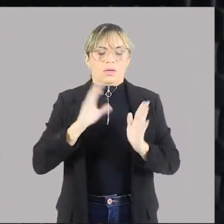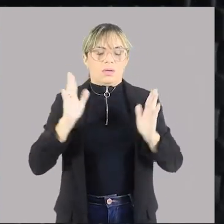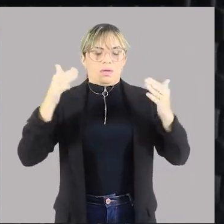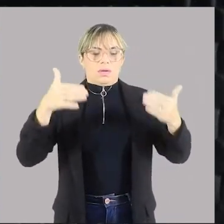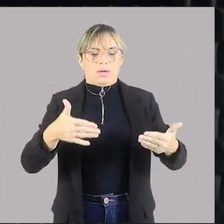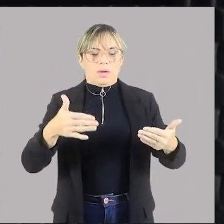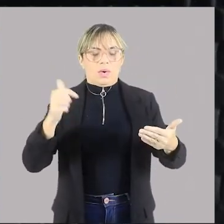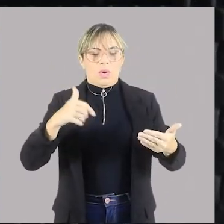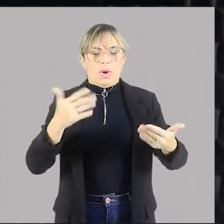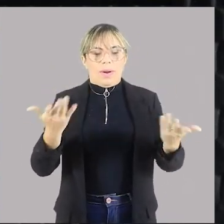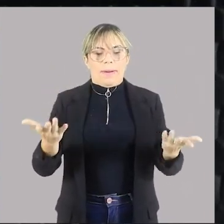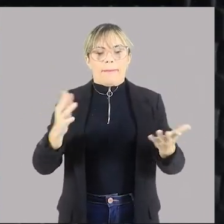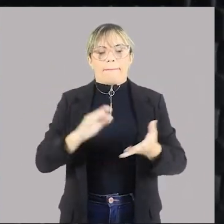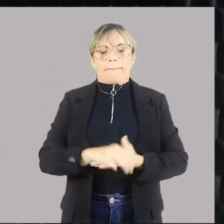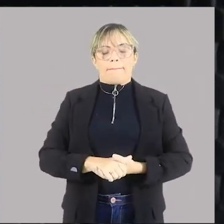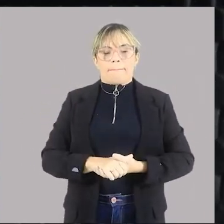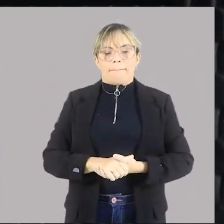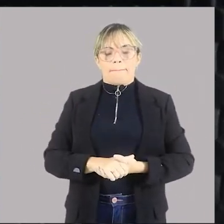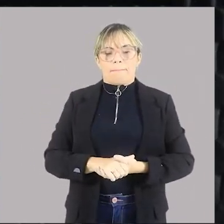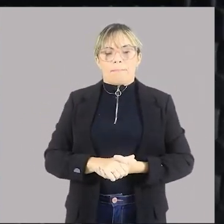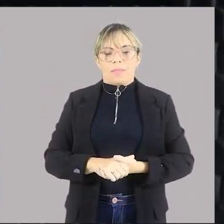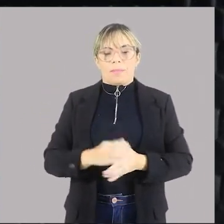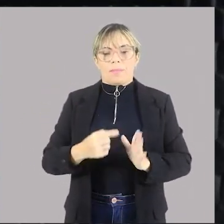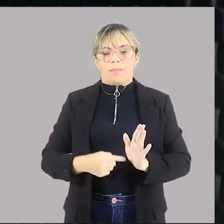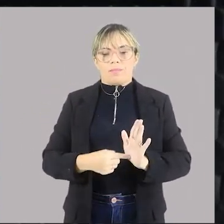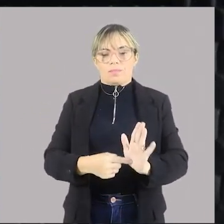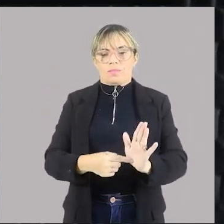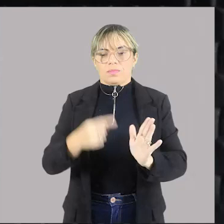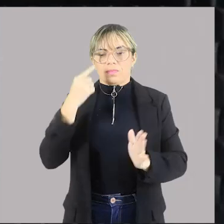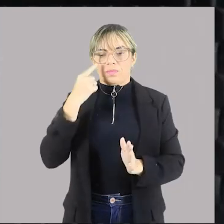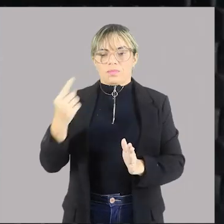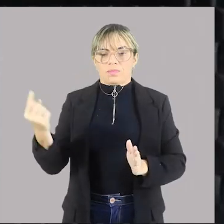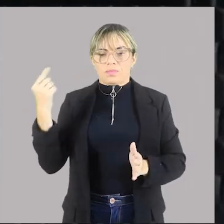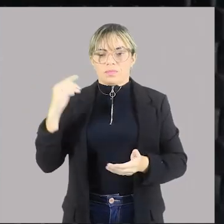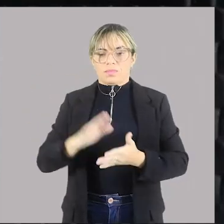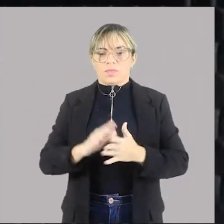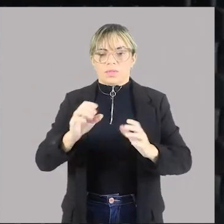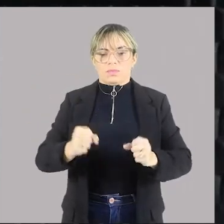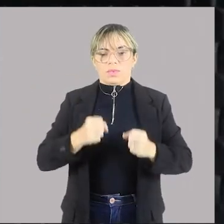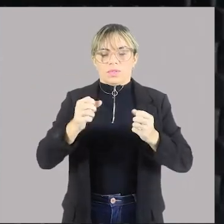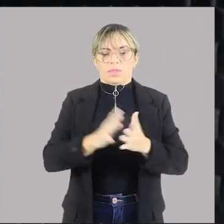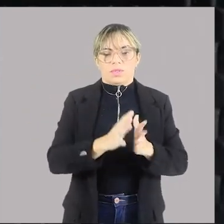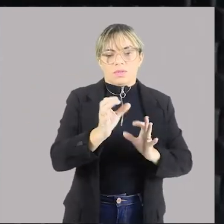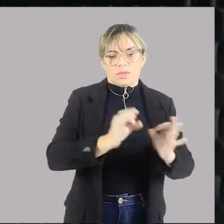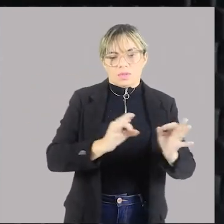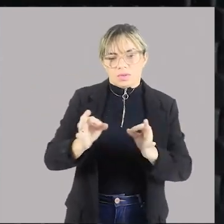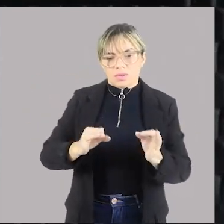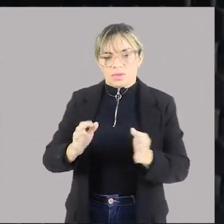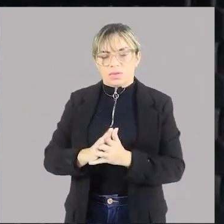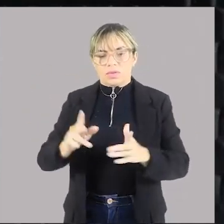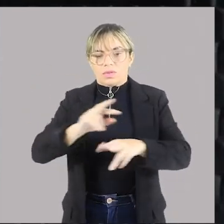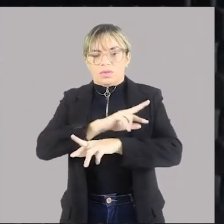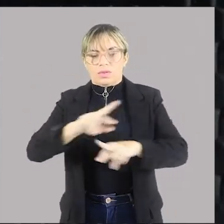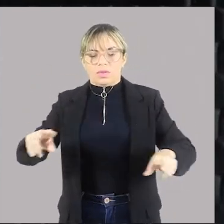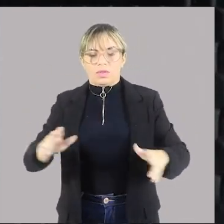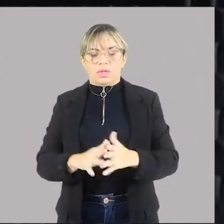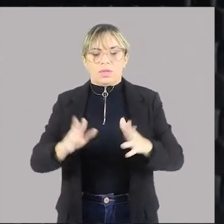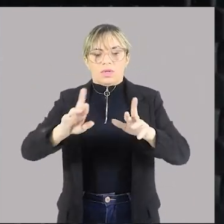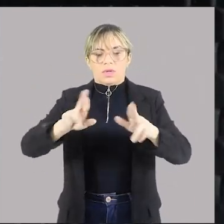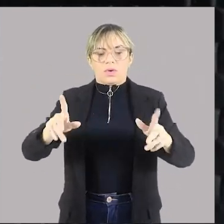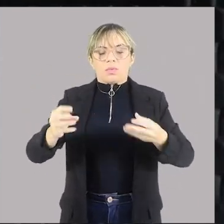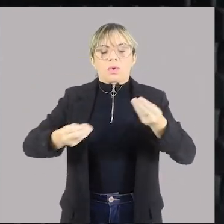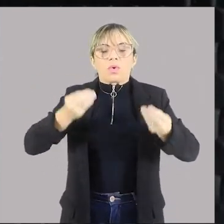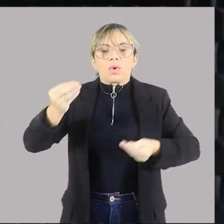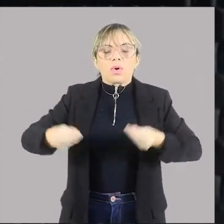à questão promovida, certo? Observem, pode ser elaborado de maneiras distintas, ou seja, a questão quer